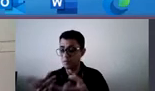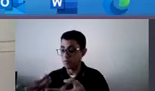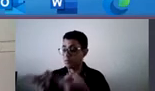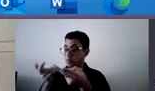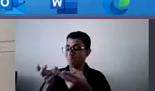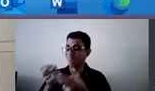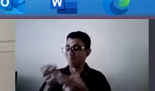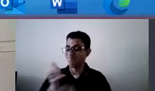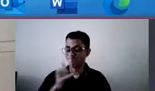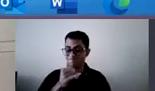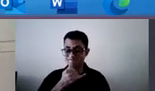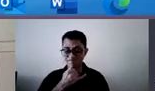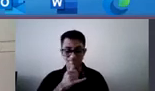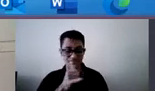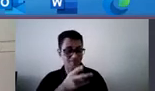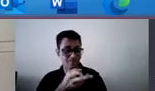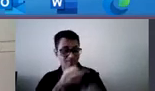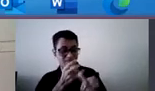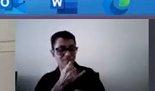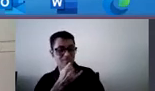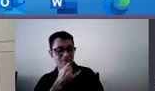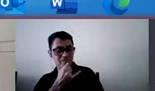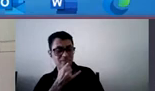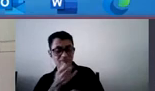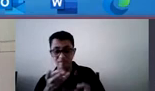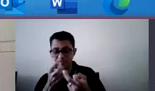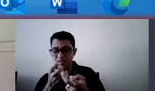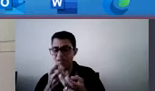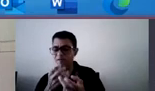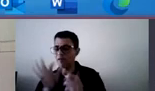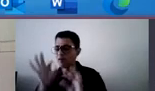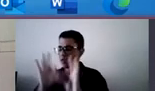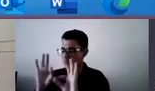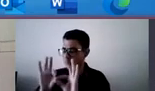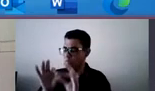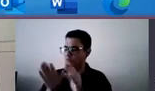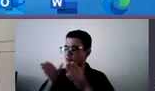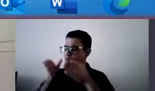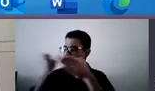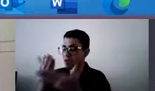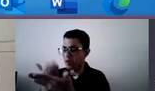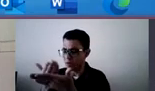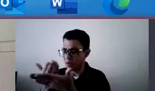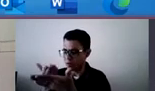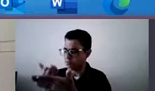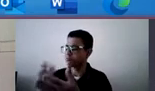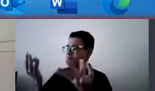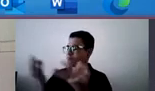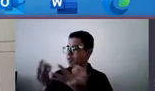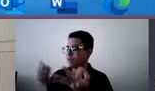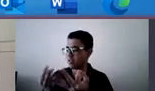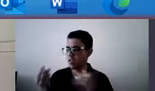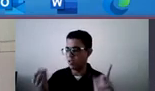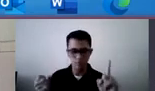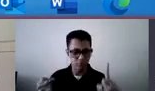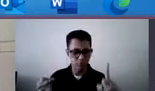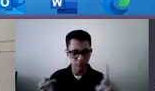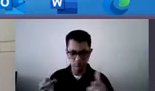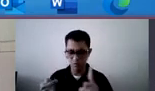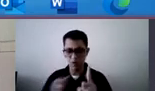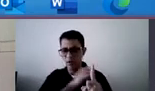aluno, né, porque a gente vem planejando com foco na nossa aula, toda belezinha, bonitinha, e aí ele chega